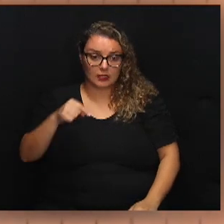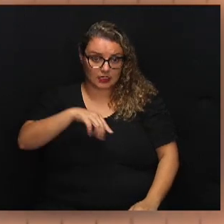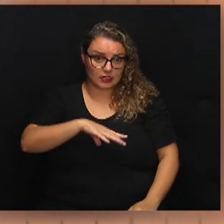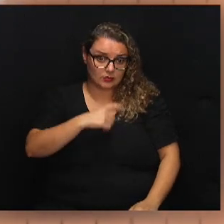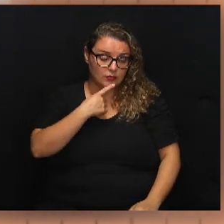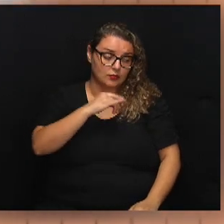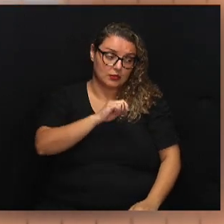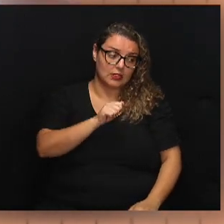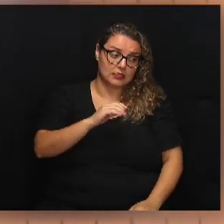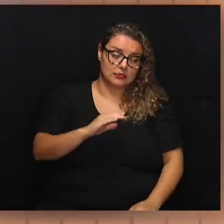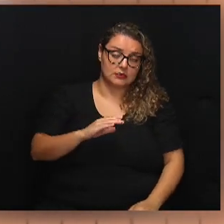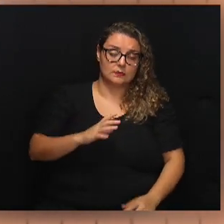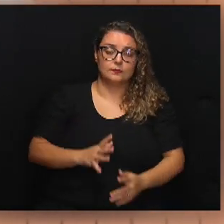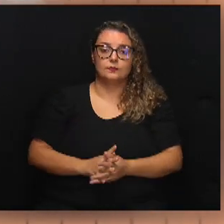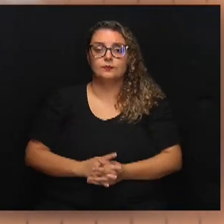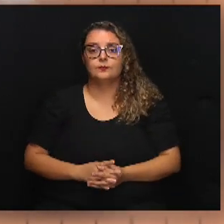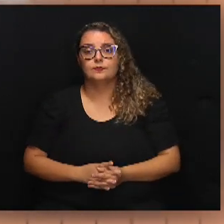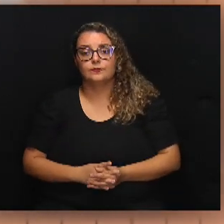tem também